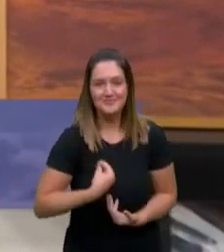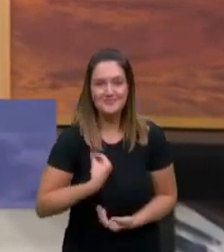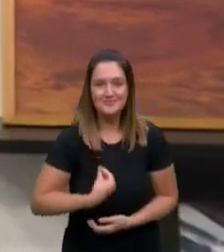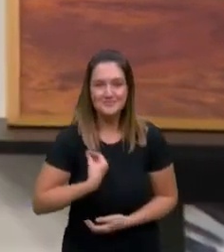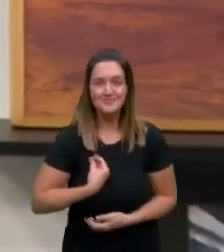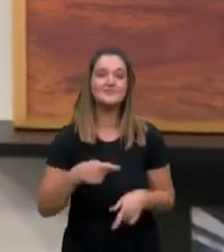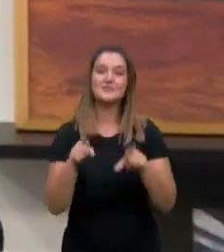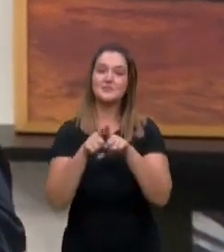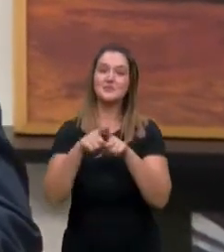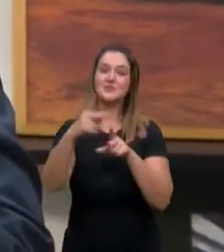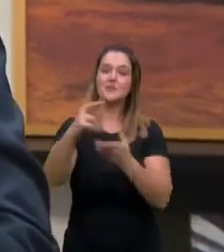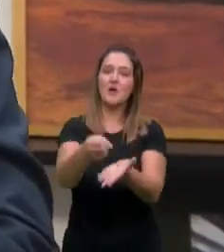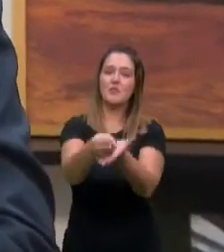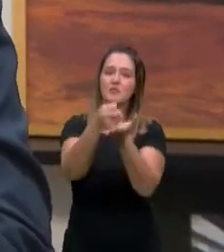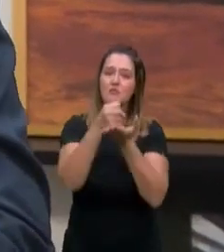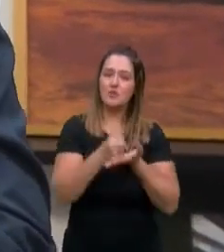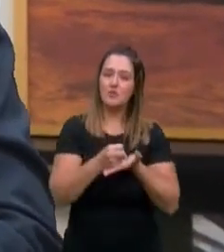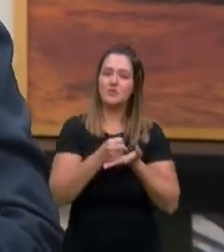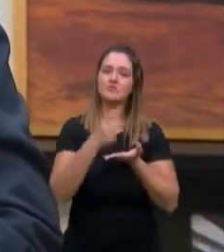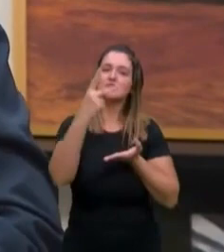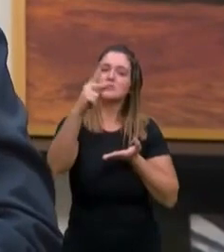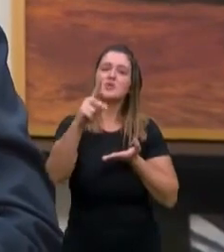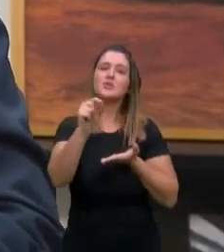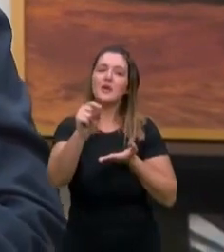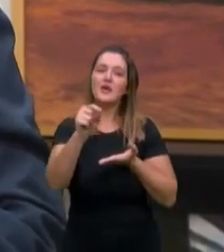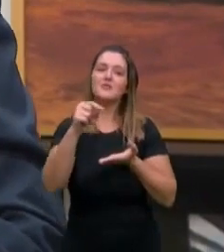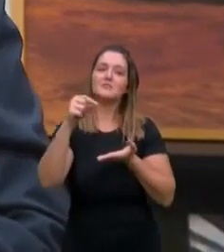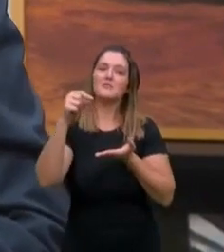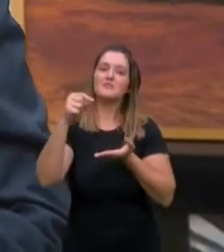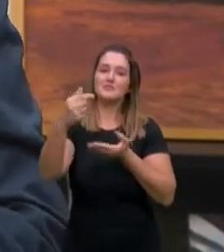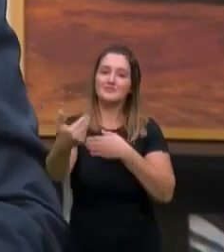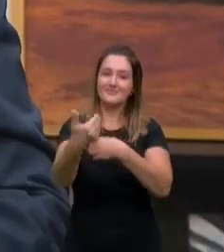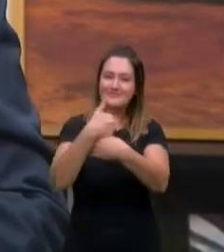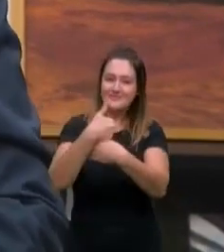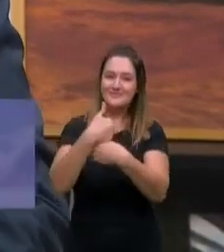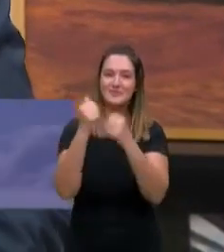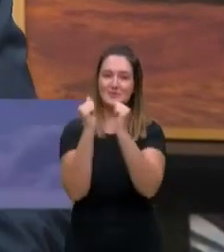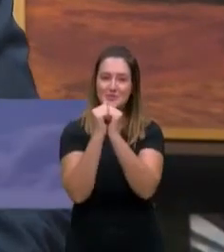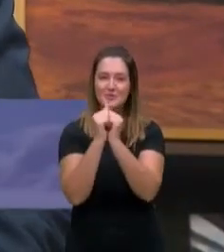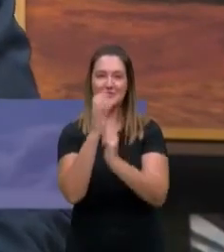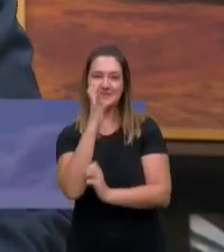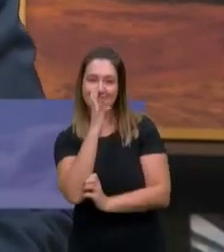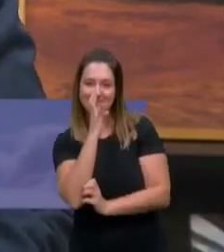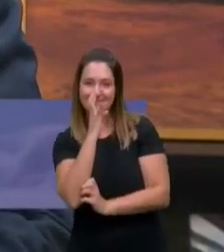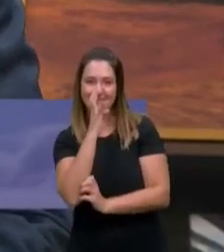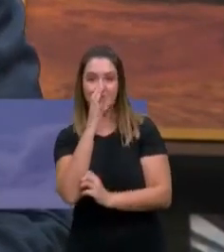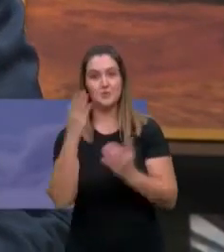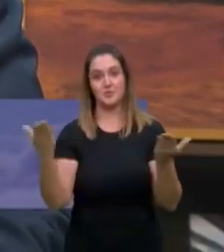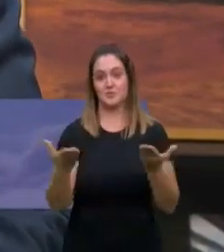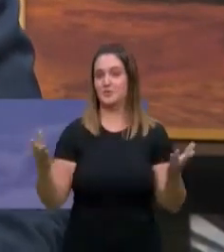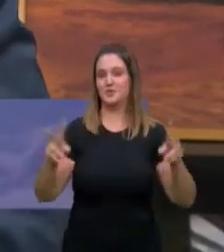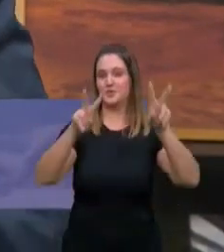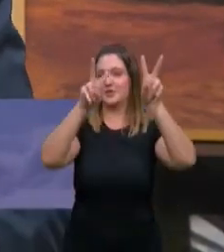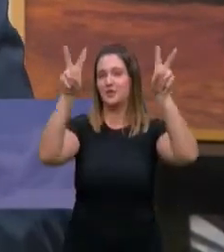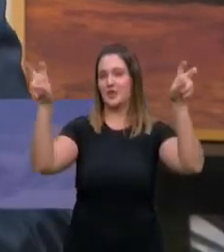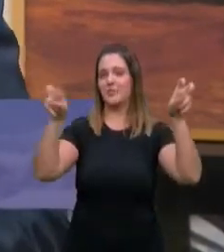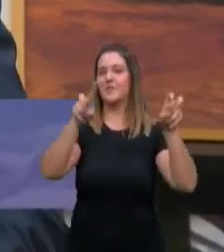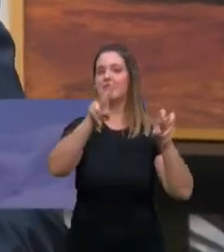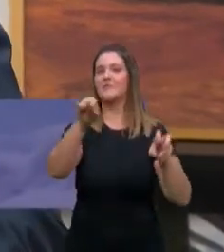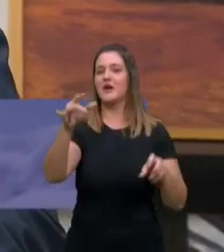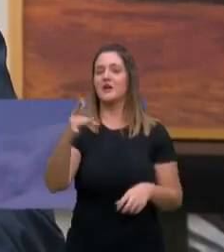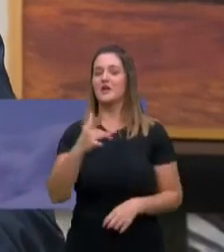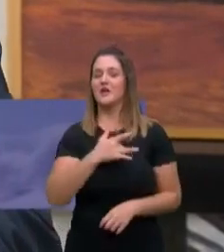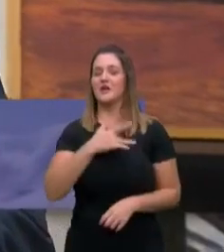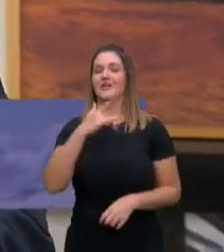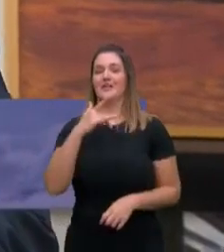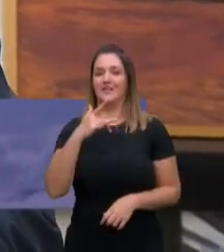sua presença, obrigado por seu apoio, obrigado por você ser um membro desta classe bíblica. Hoje o tema vai mexer